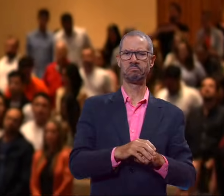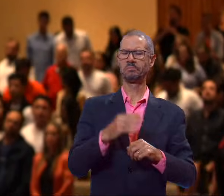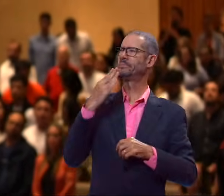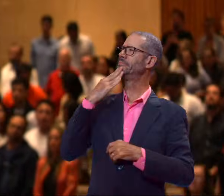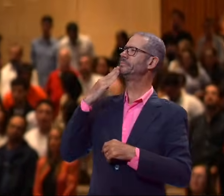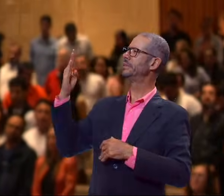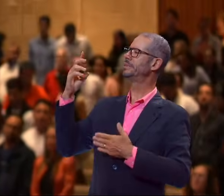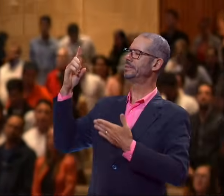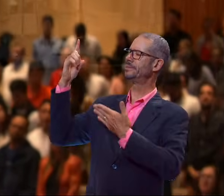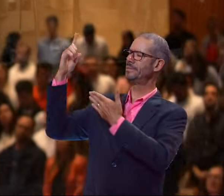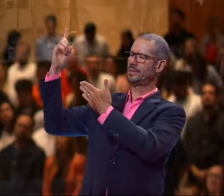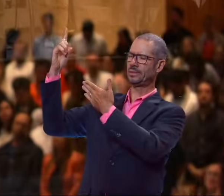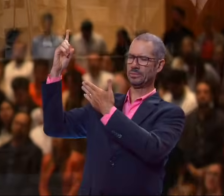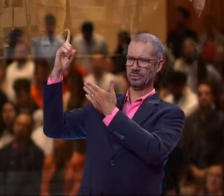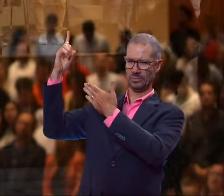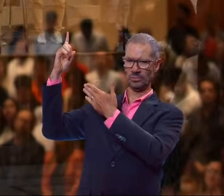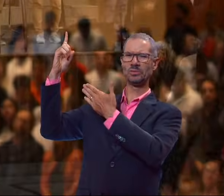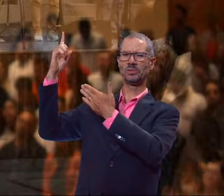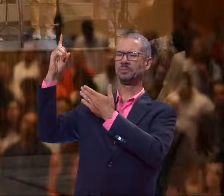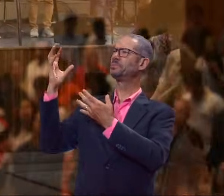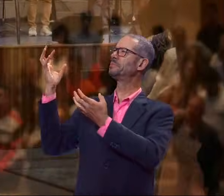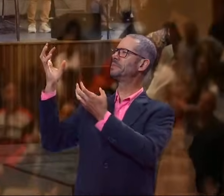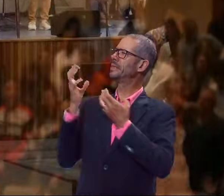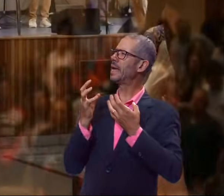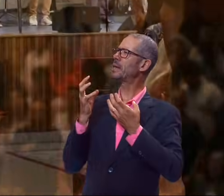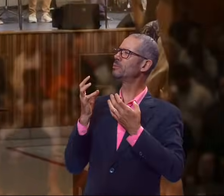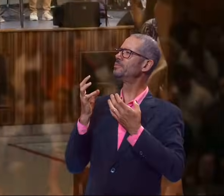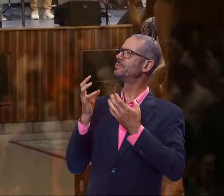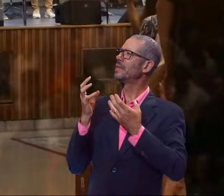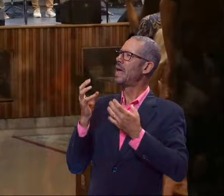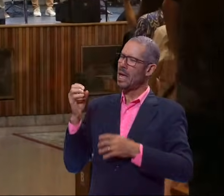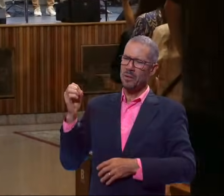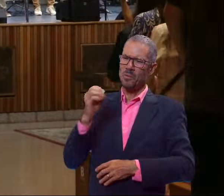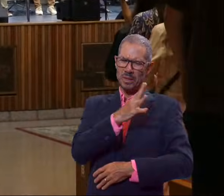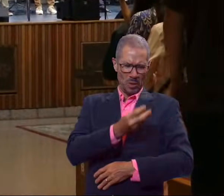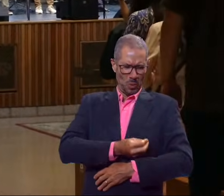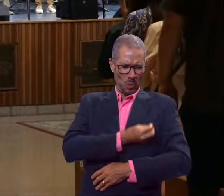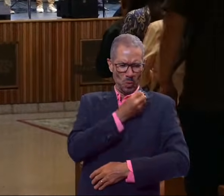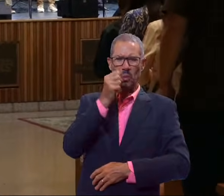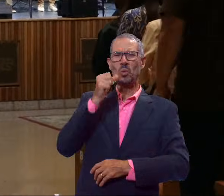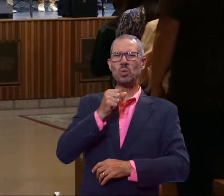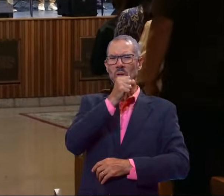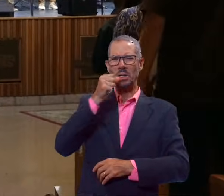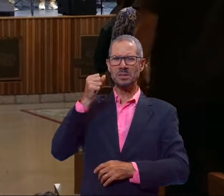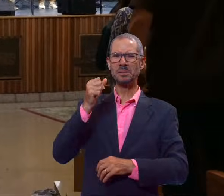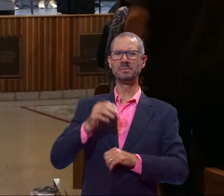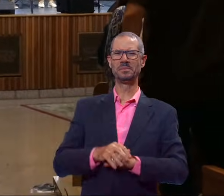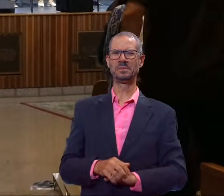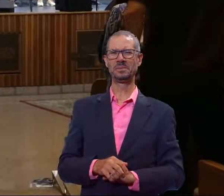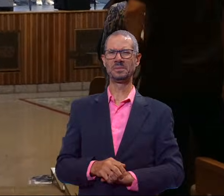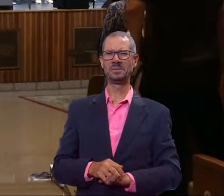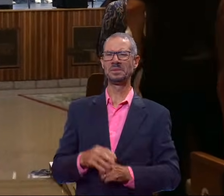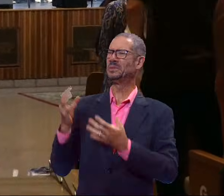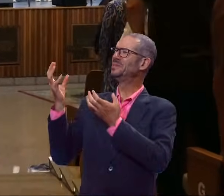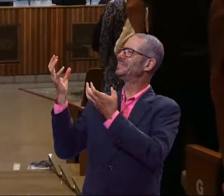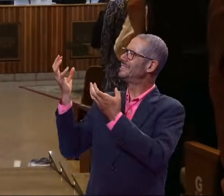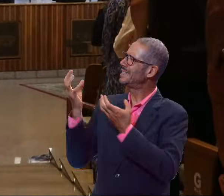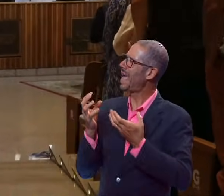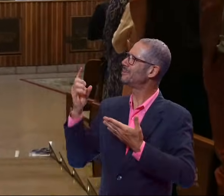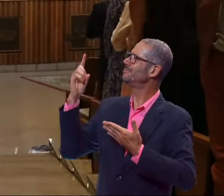Peça a Deus. Eu quero trilhar caminhos novos de consagração. Eu